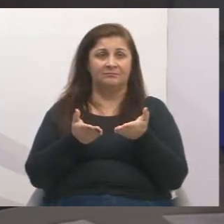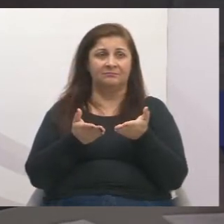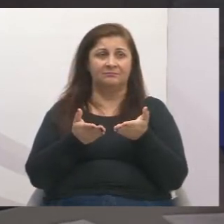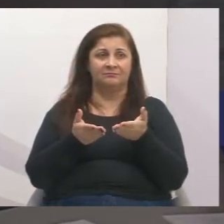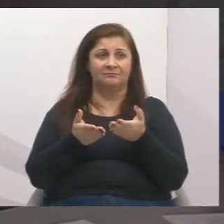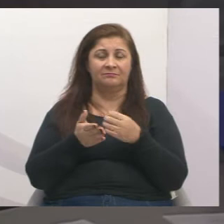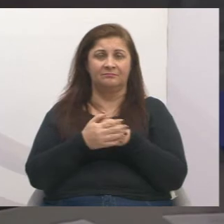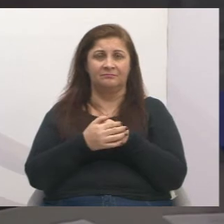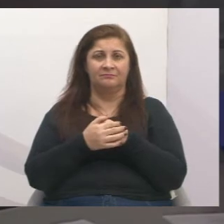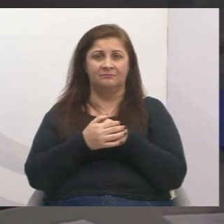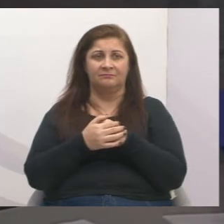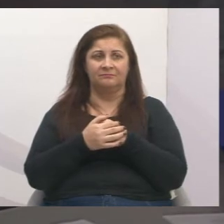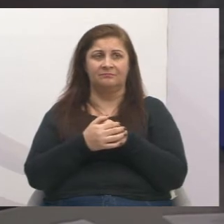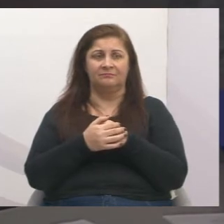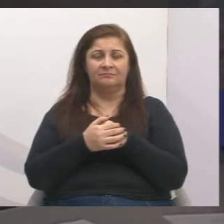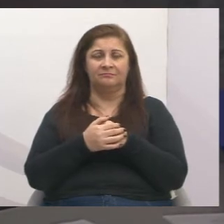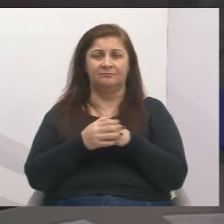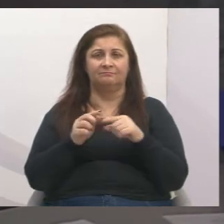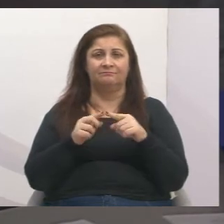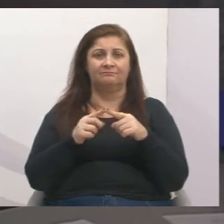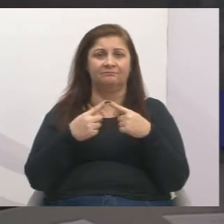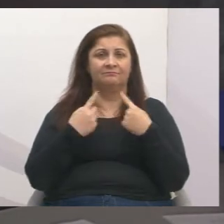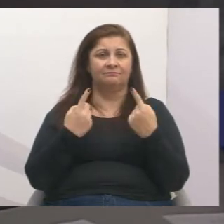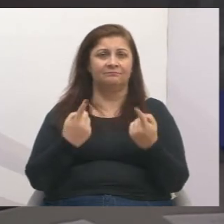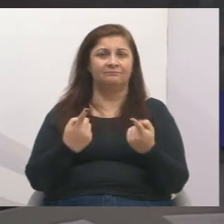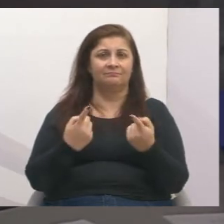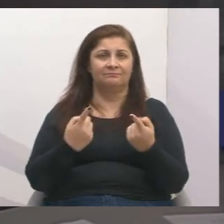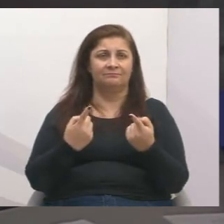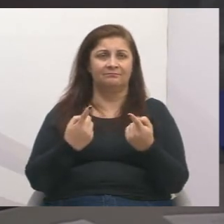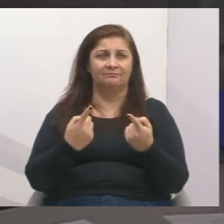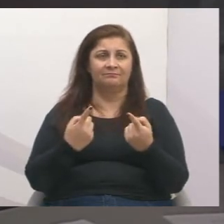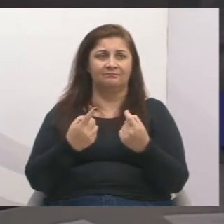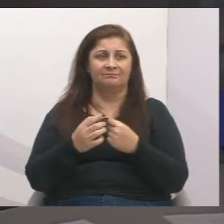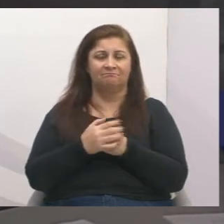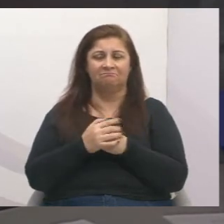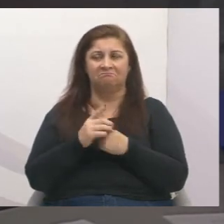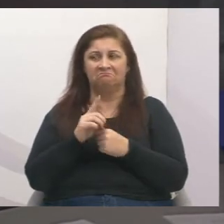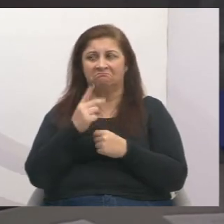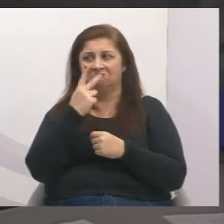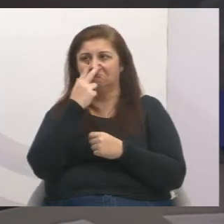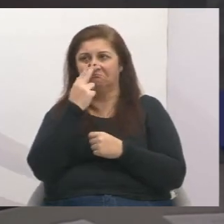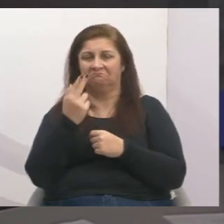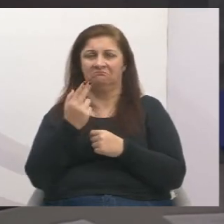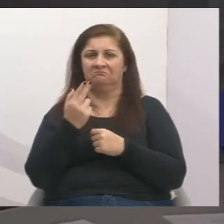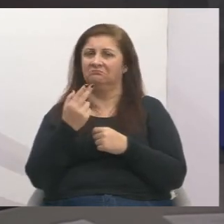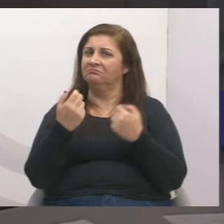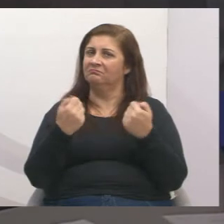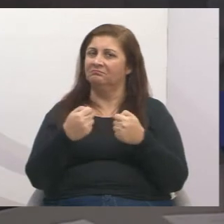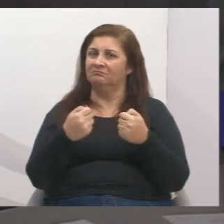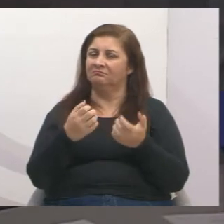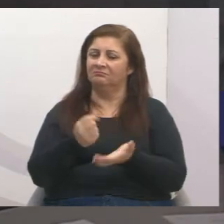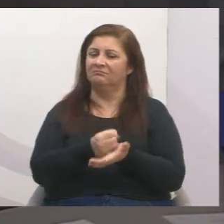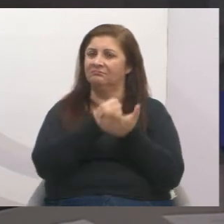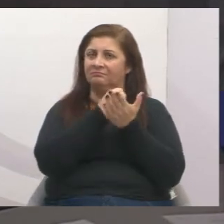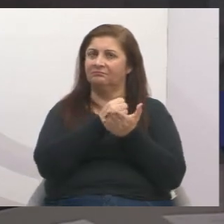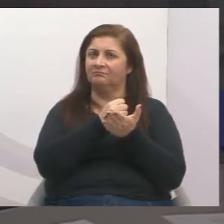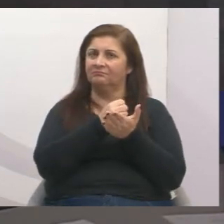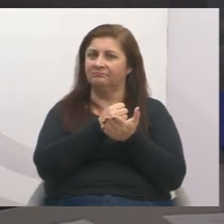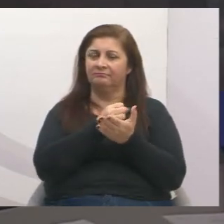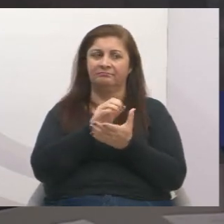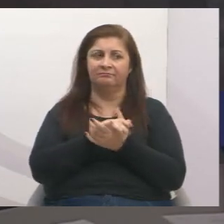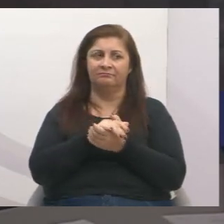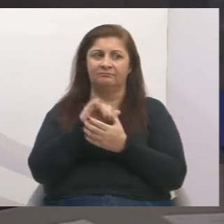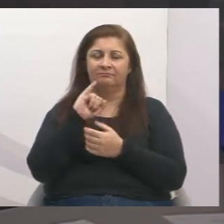remédio menos amargo, mas não acho que isso impacte de maneira, não é isso que vai salvar o